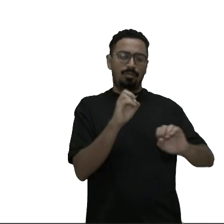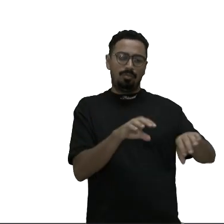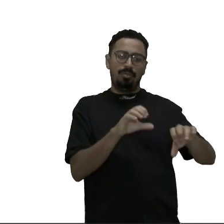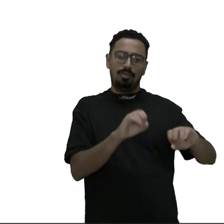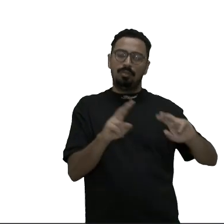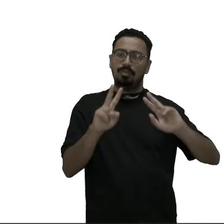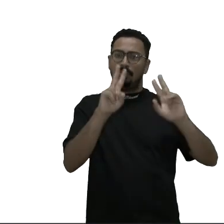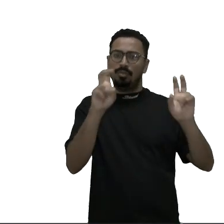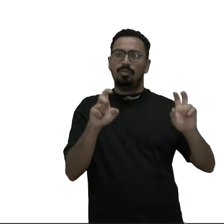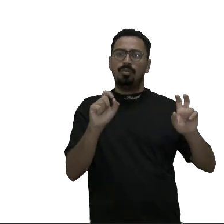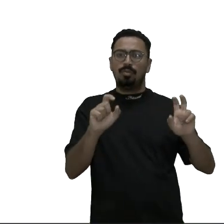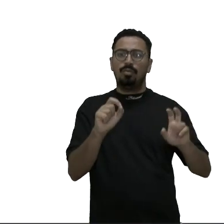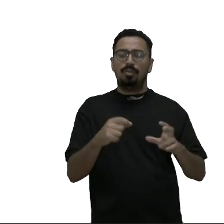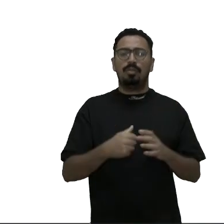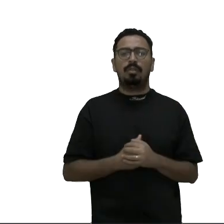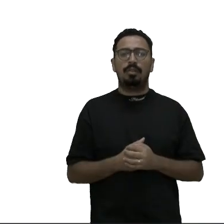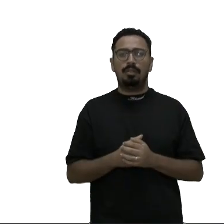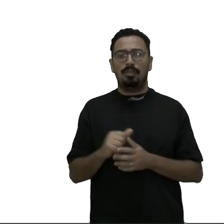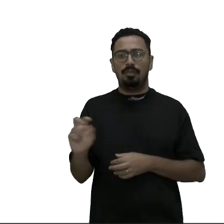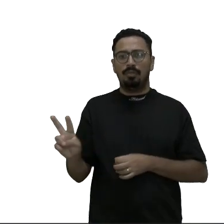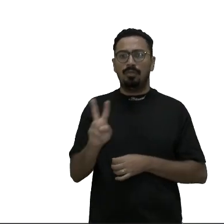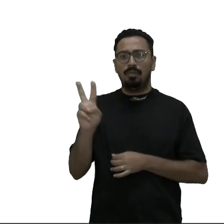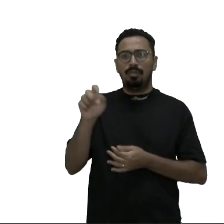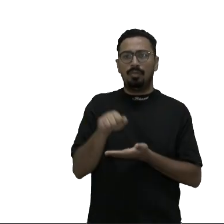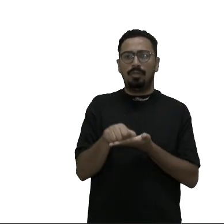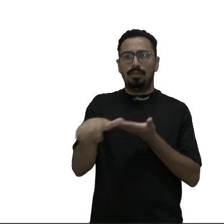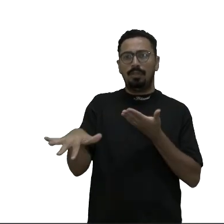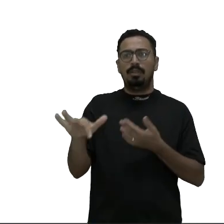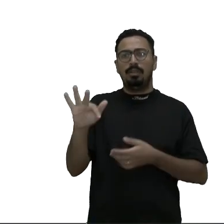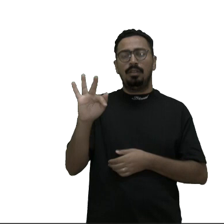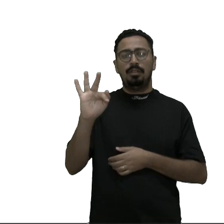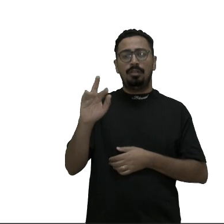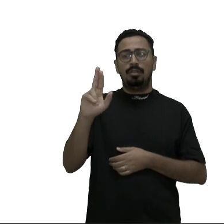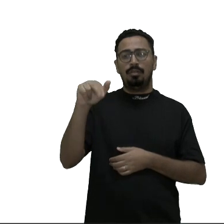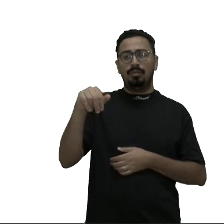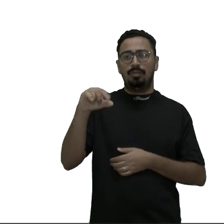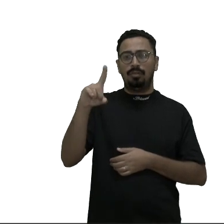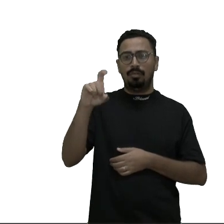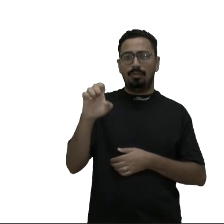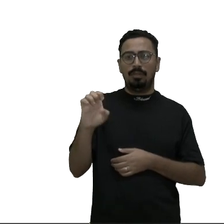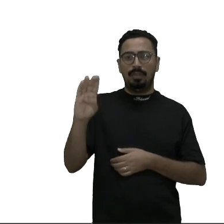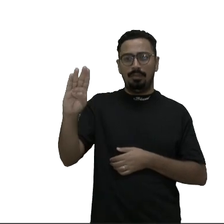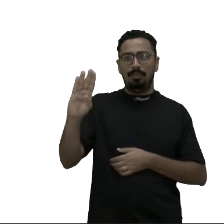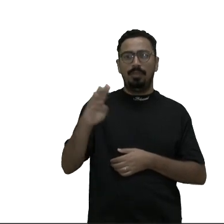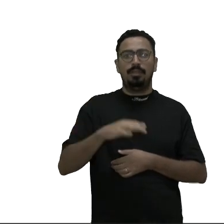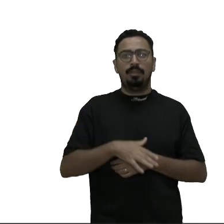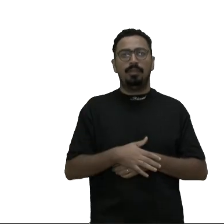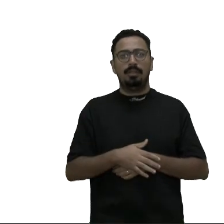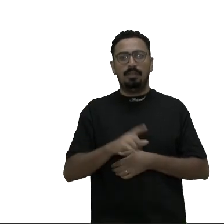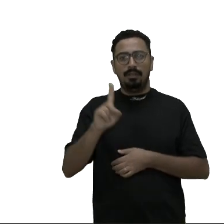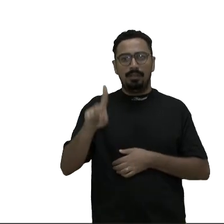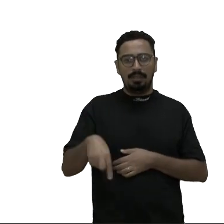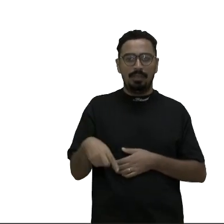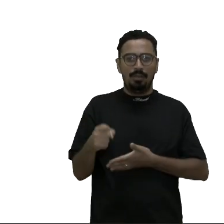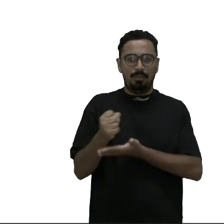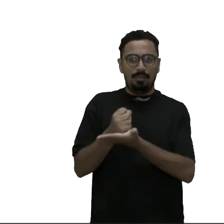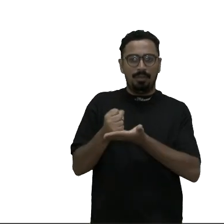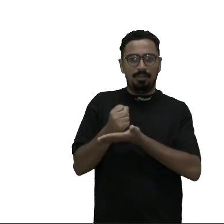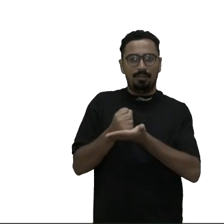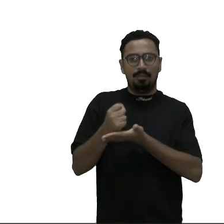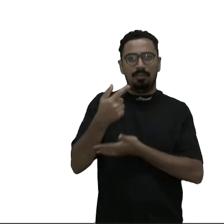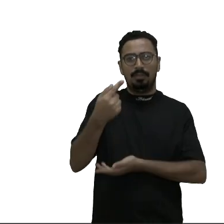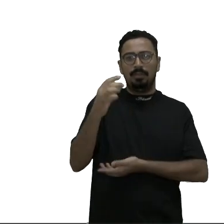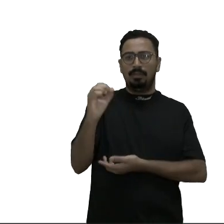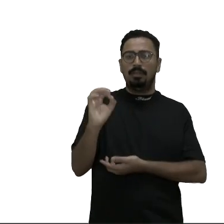relação à despesa do Fundeb, a despesa com profissionais da educação básica, que o mínimo é